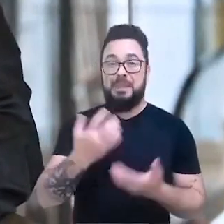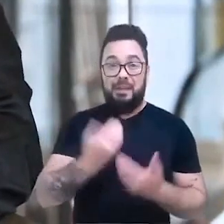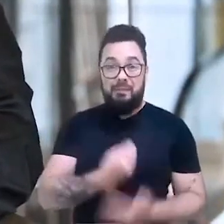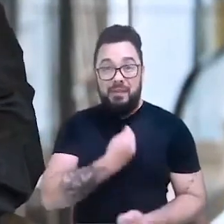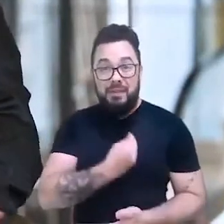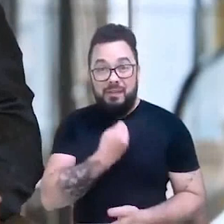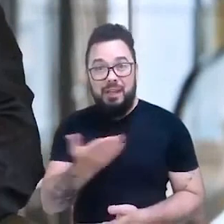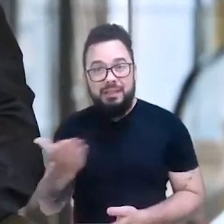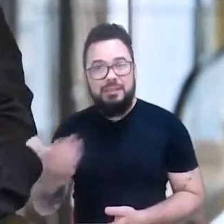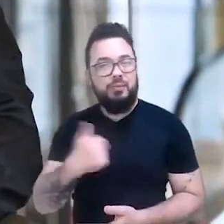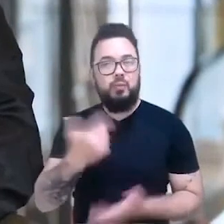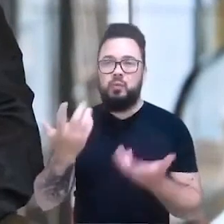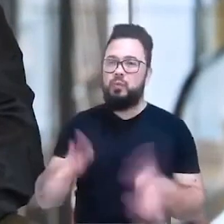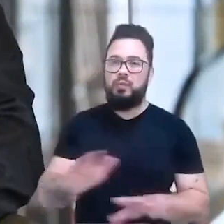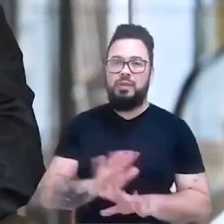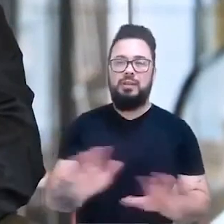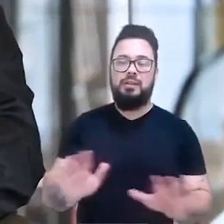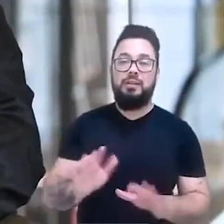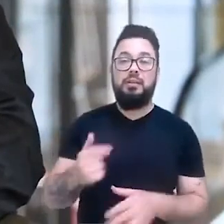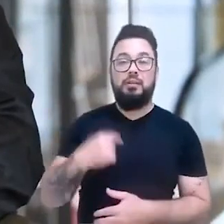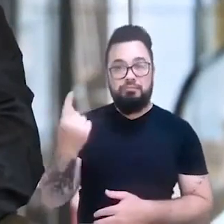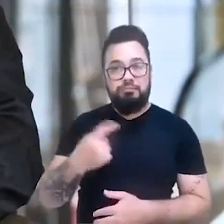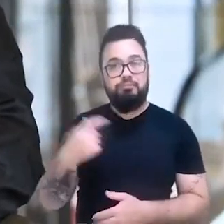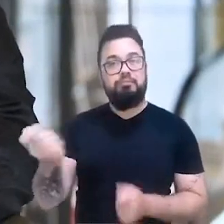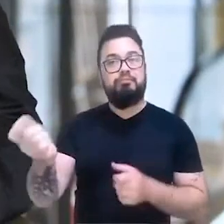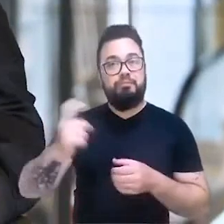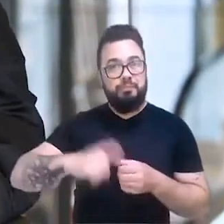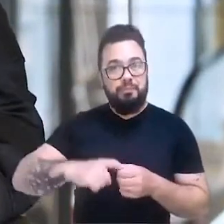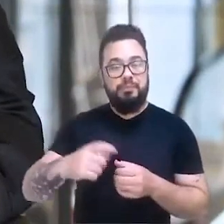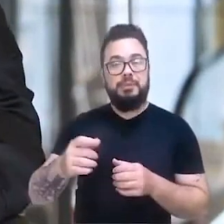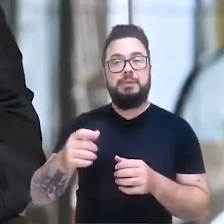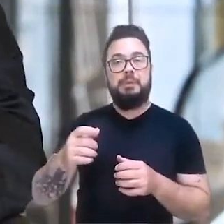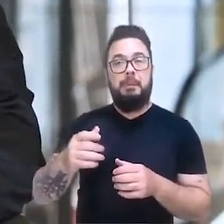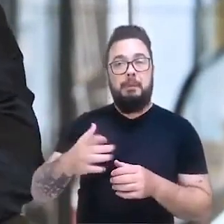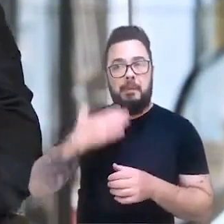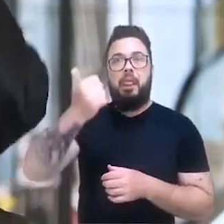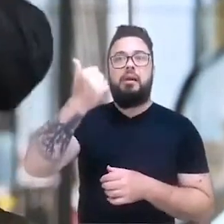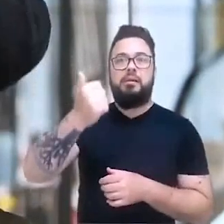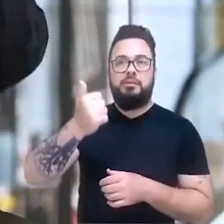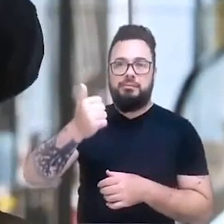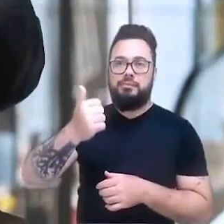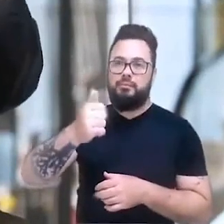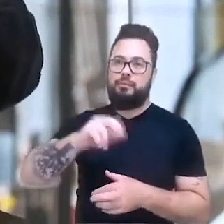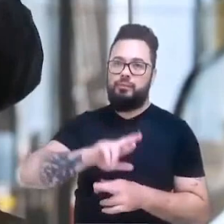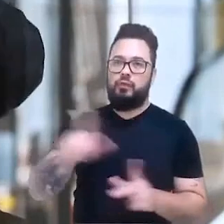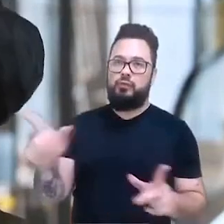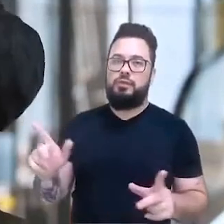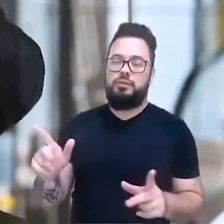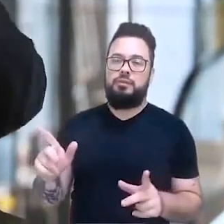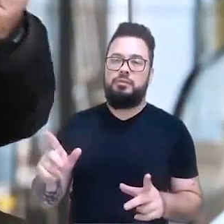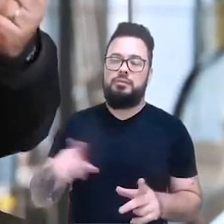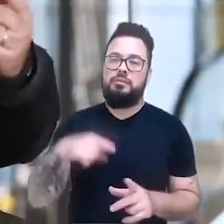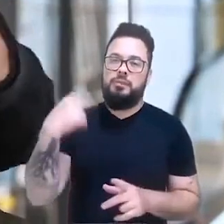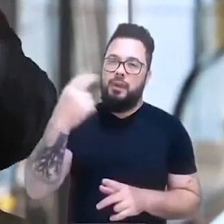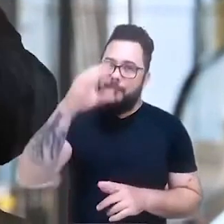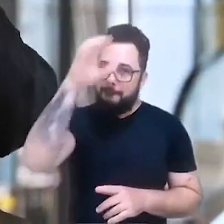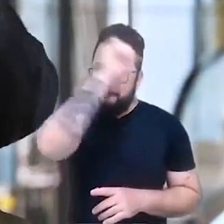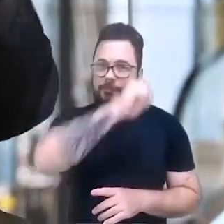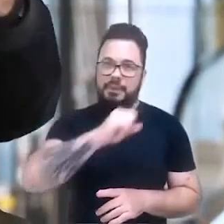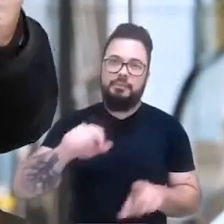ficar mal, porque eu não quero viver dessa forma, sabe? Eu acho que a gente tem que voltar a ser o que a gente quer antes, melhor, sair